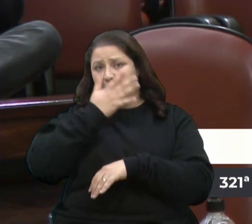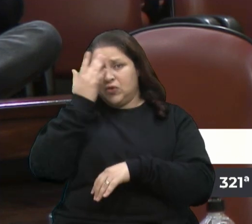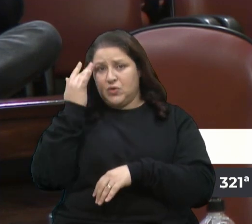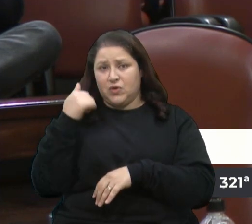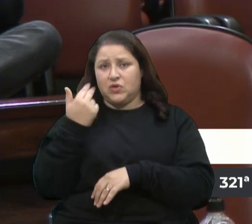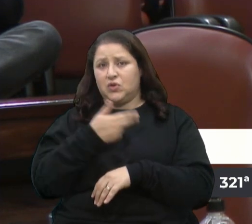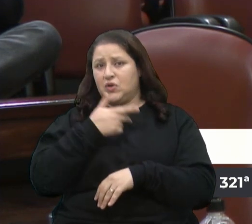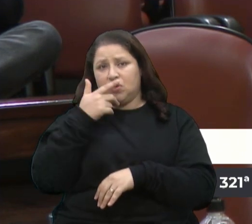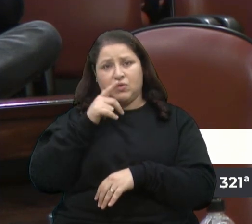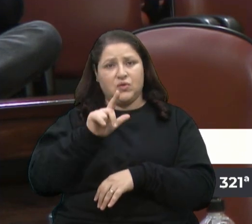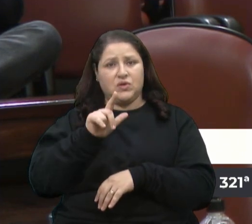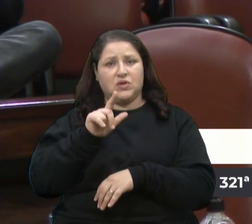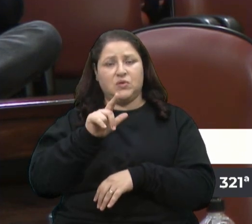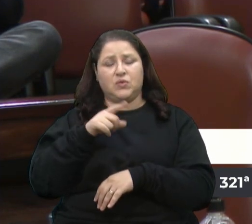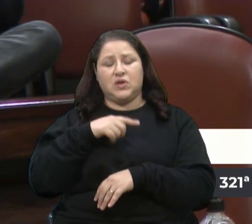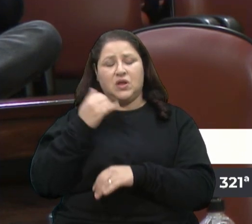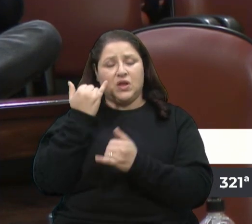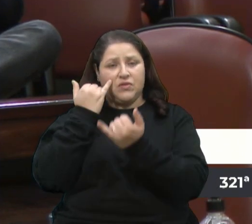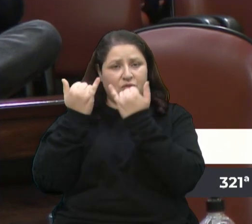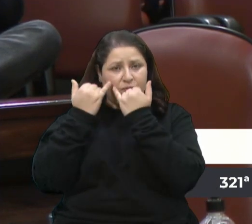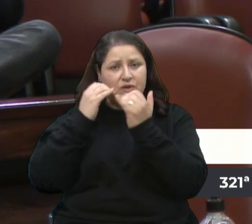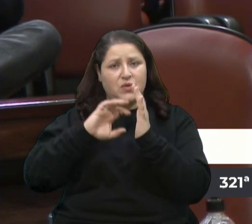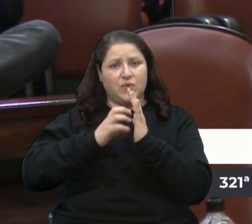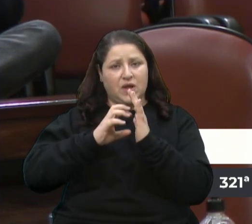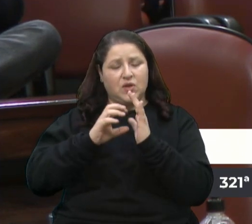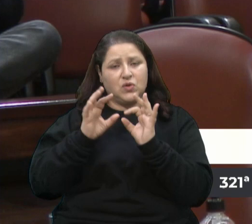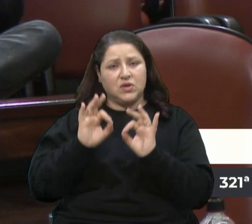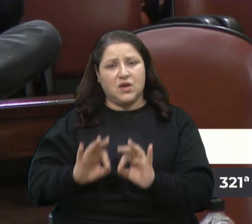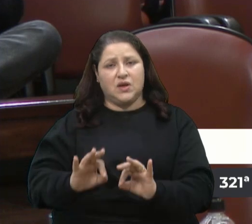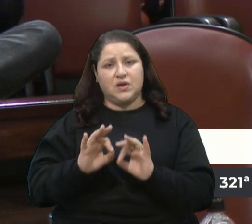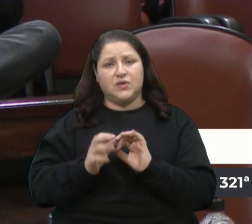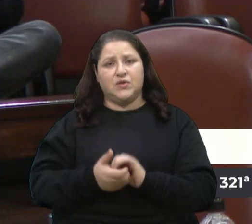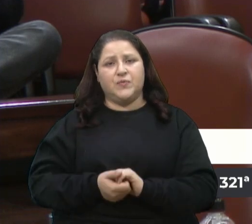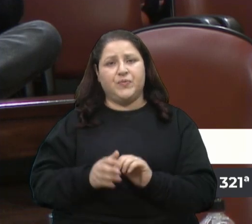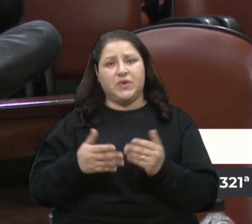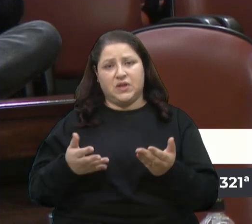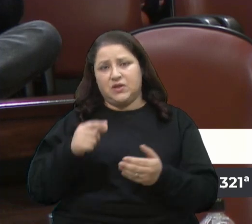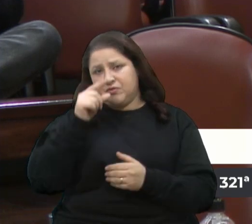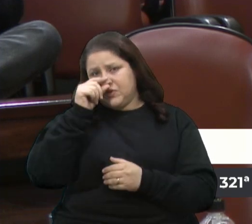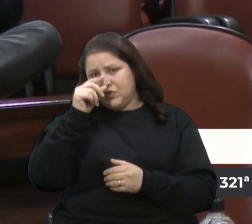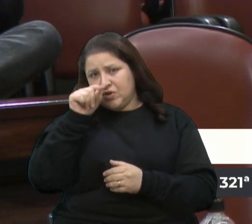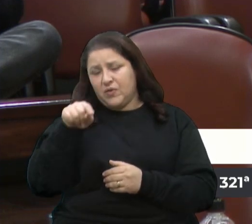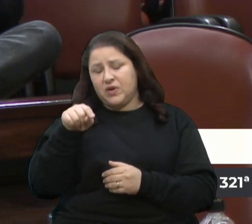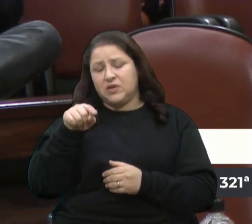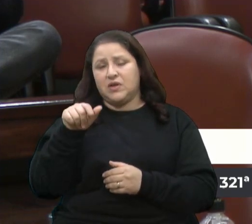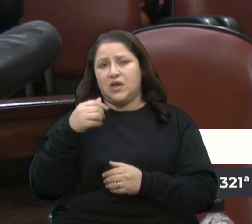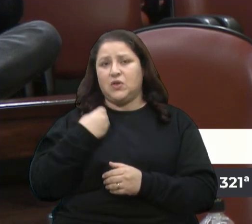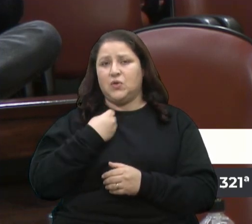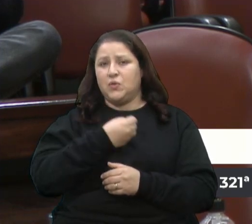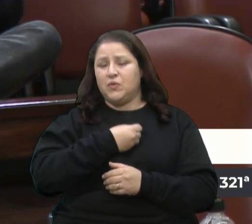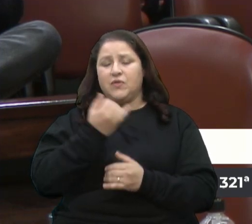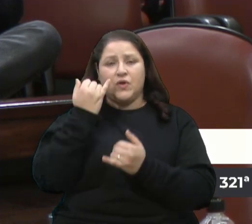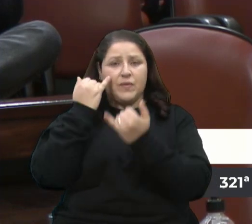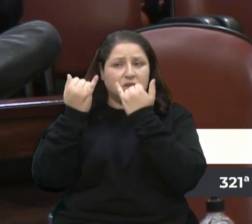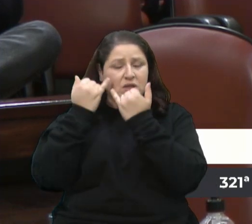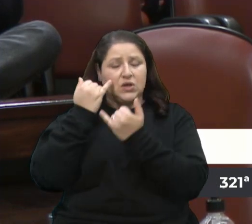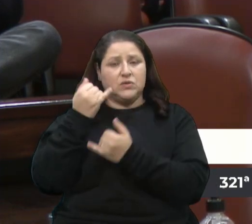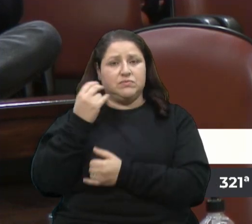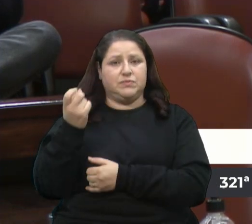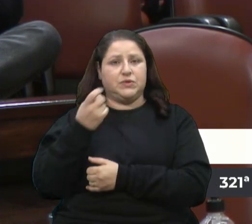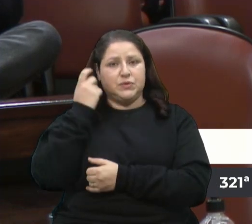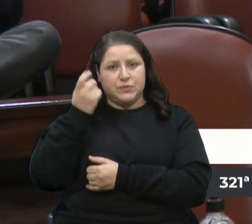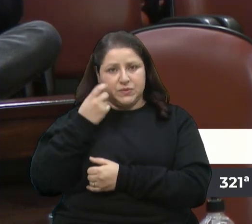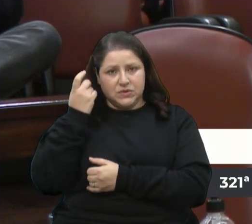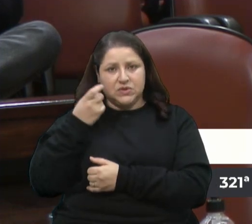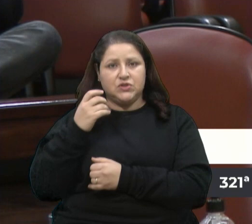consegue, né, ter um dado correto. Então, vereador Fantinel, esse é um dado muito preocupante, né? Nós